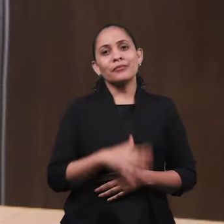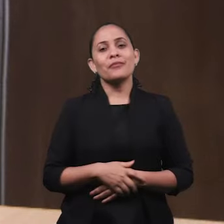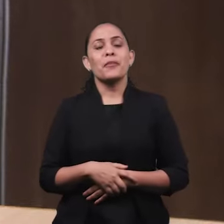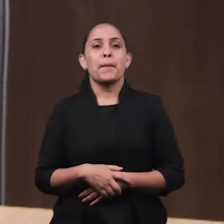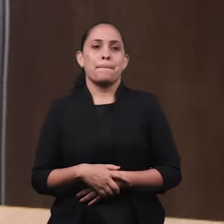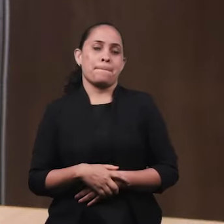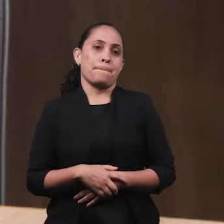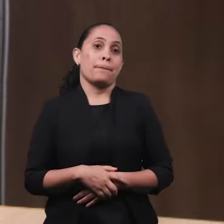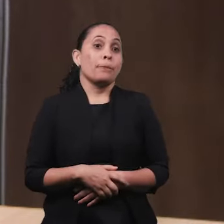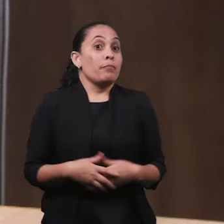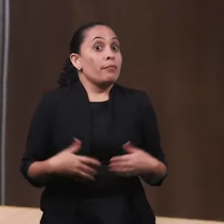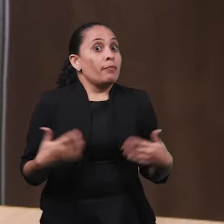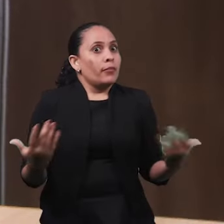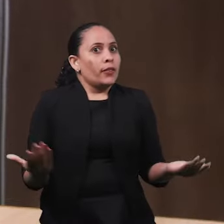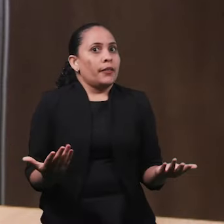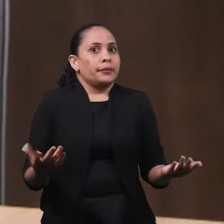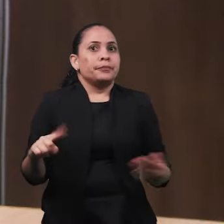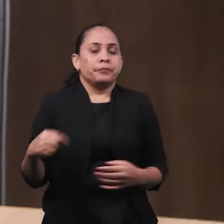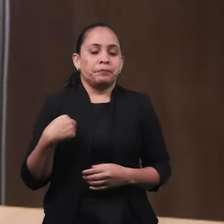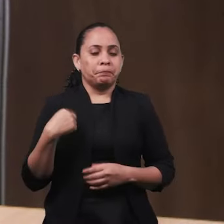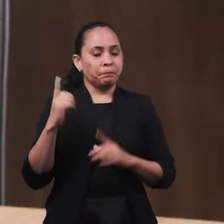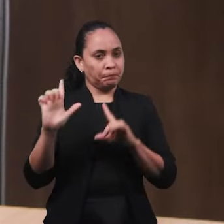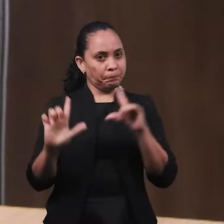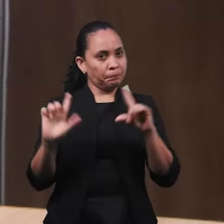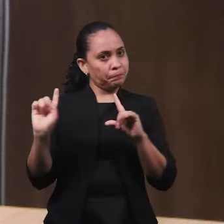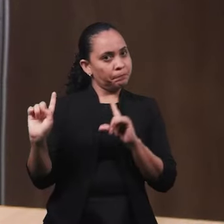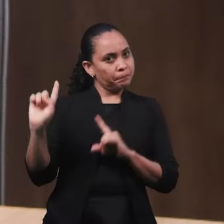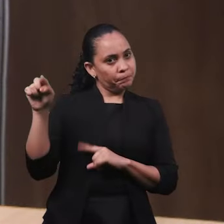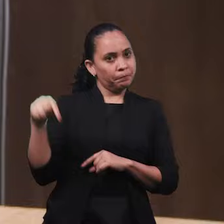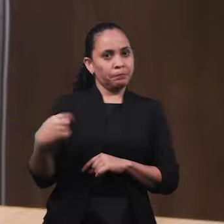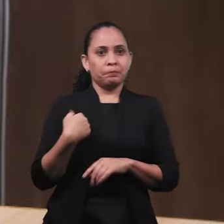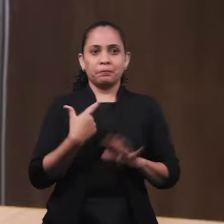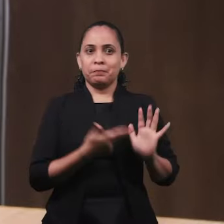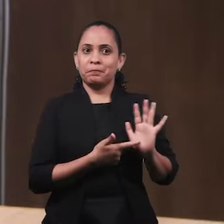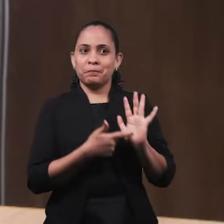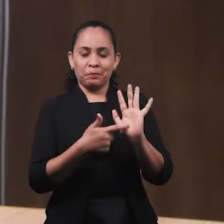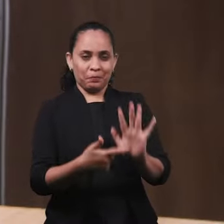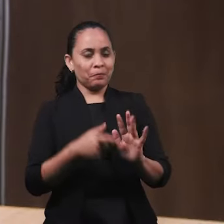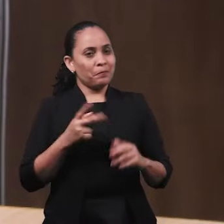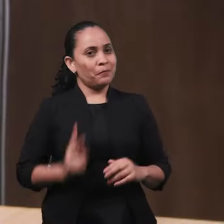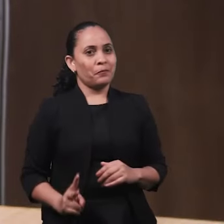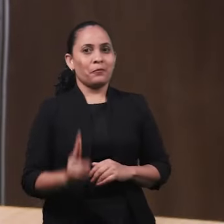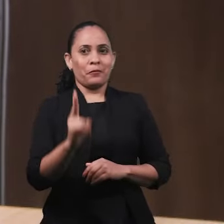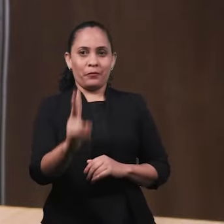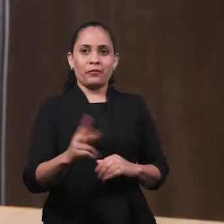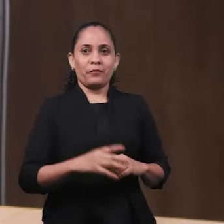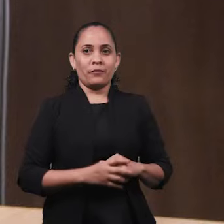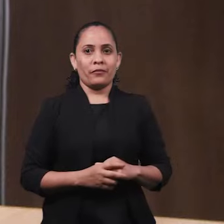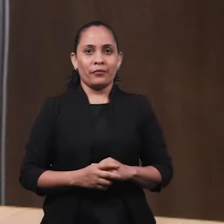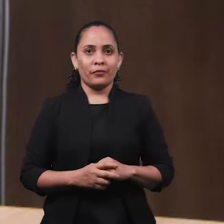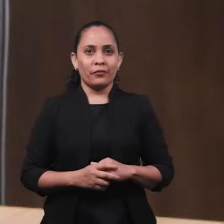bom, Priscila. E também nós, no próximo programa, nós traremos aqui a continuidade,